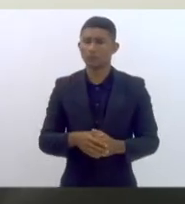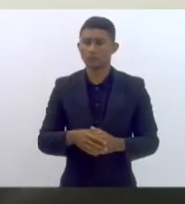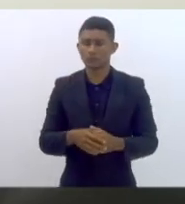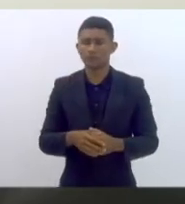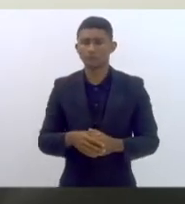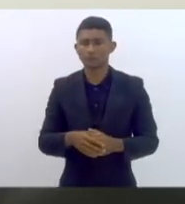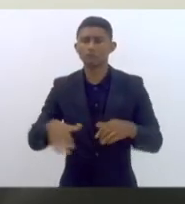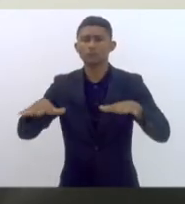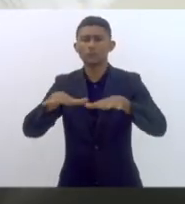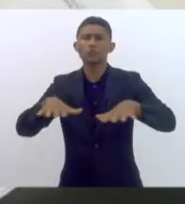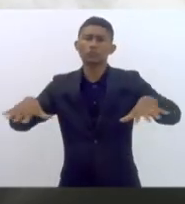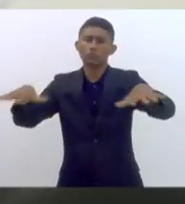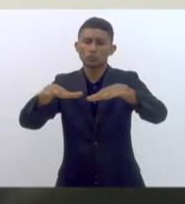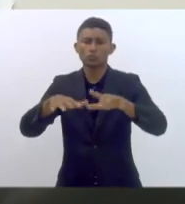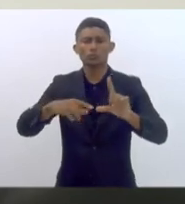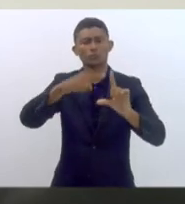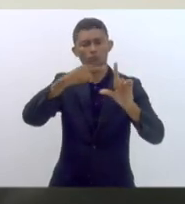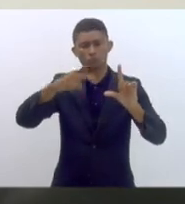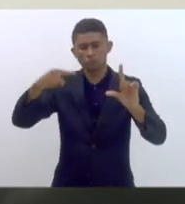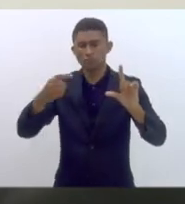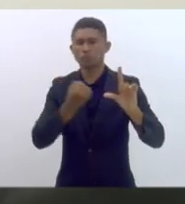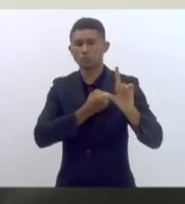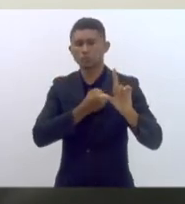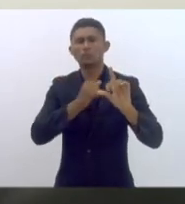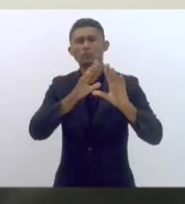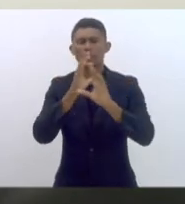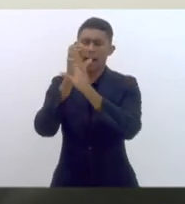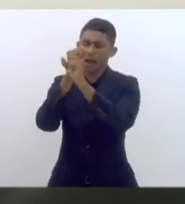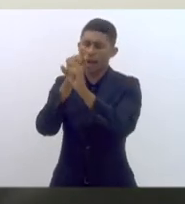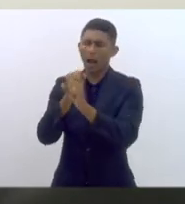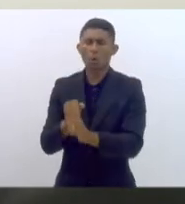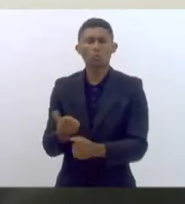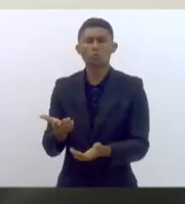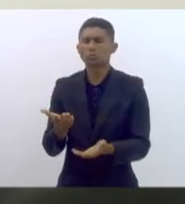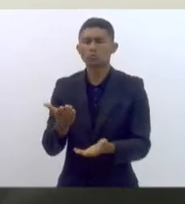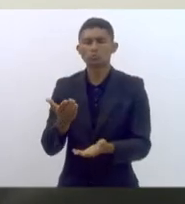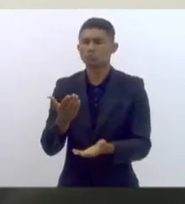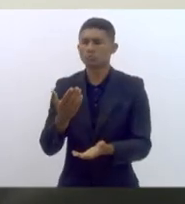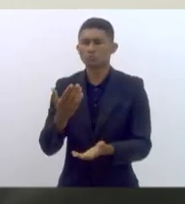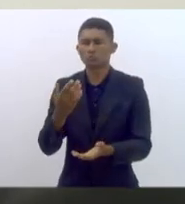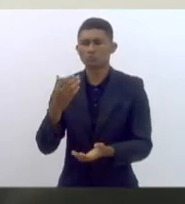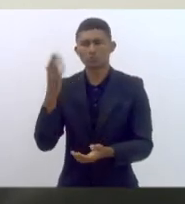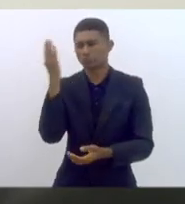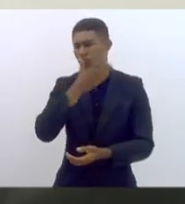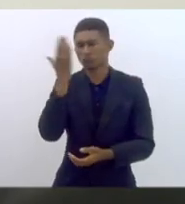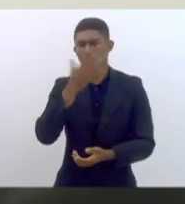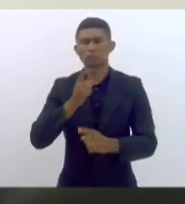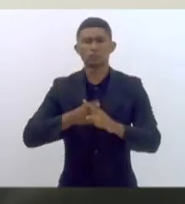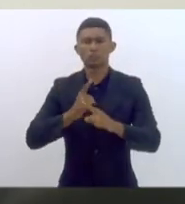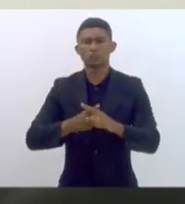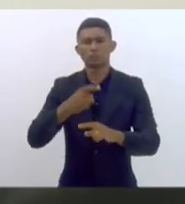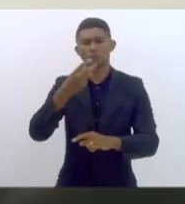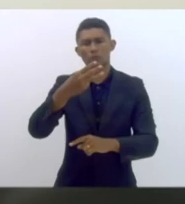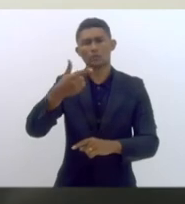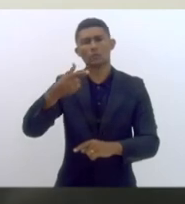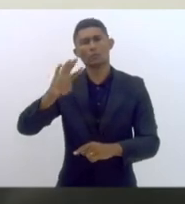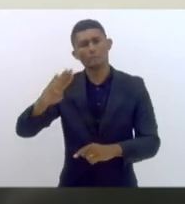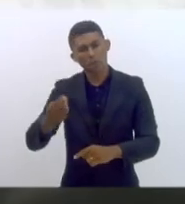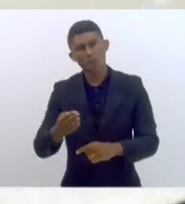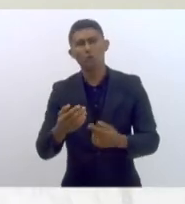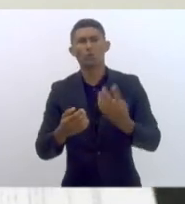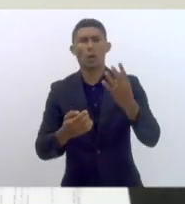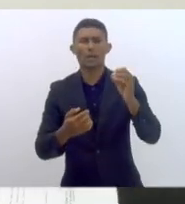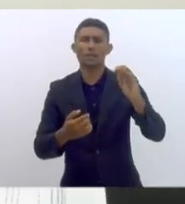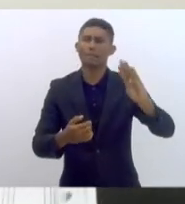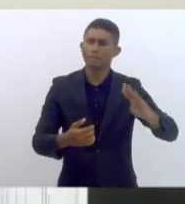números, mas a história, o cálculo, ninguém mostra isso. Porque falar que é 32 bilhões, que é 50 bilhões, que é 40 bilhões, como